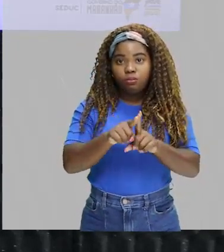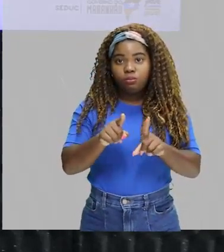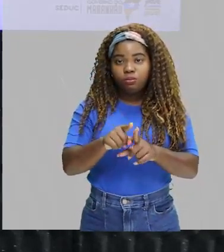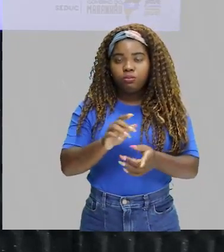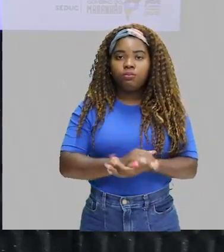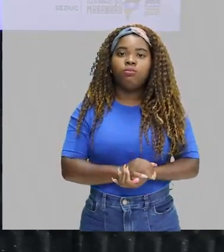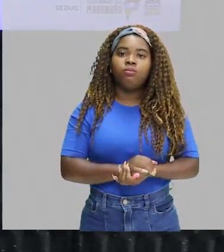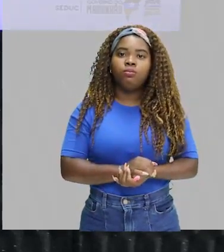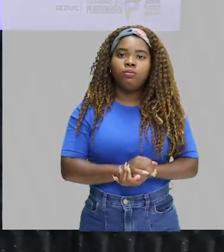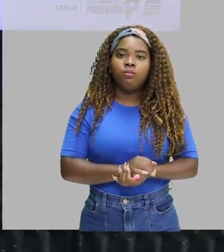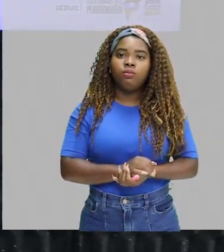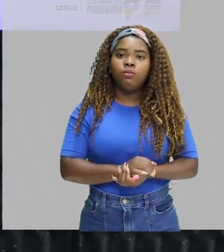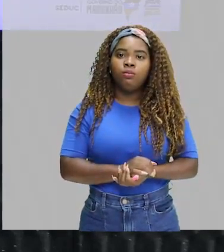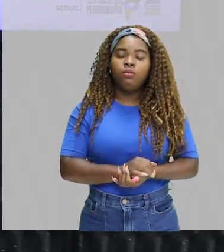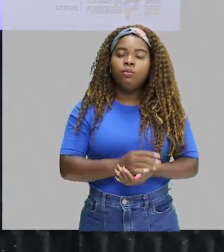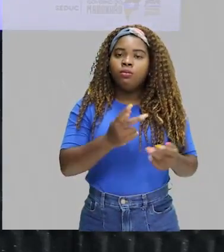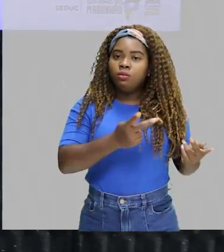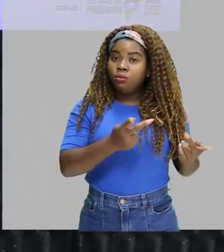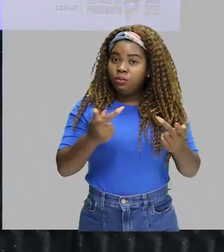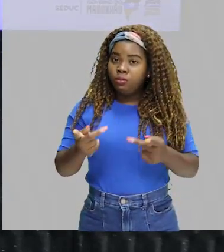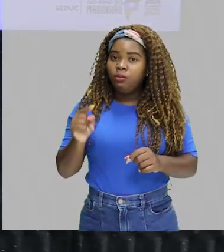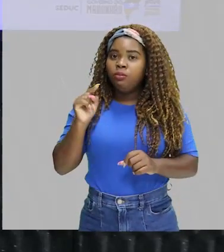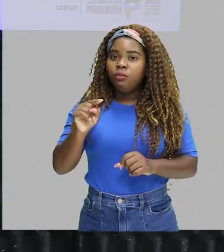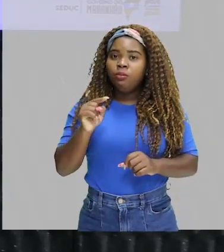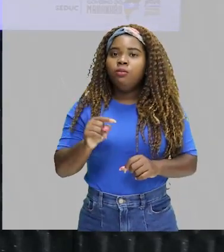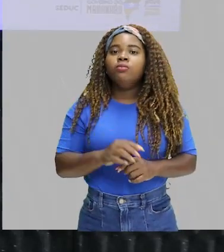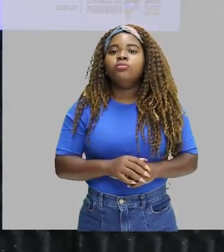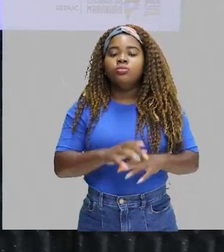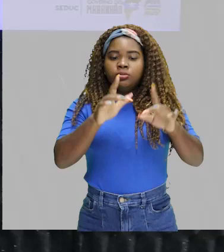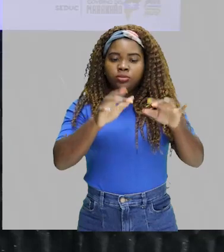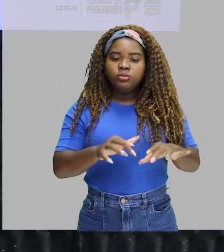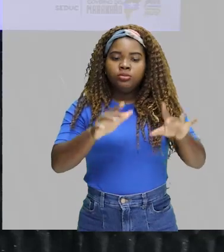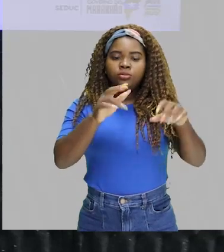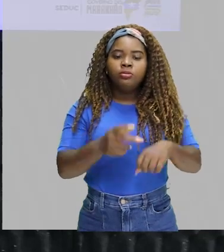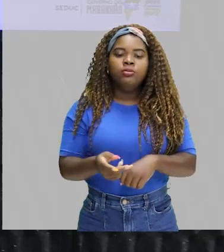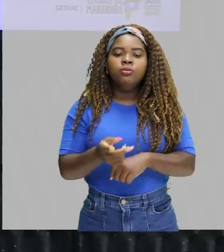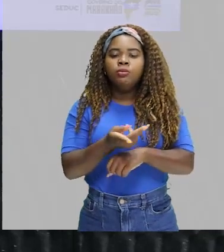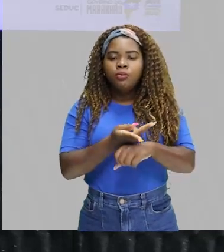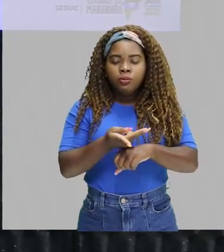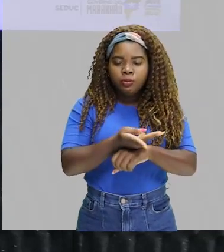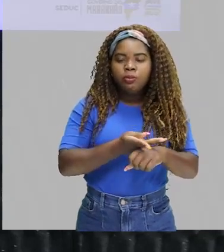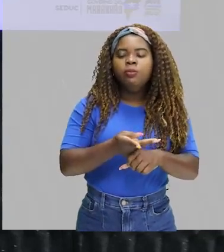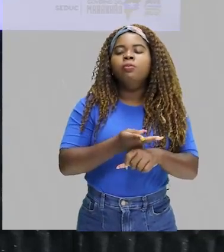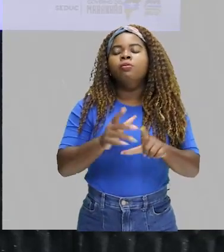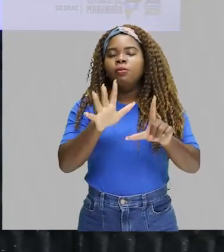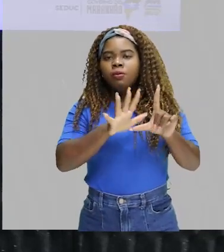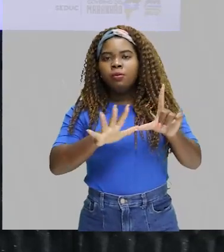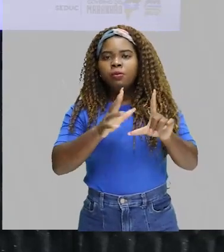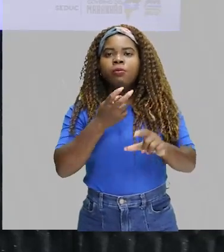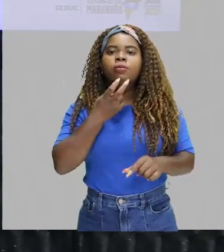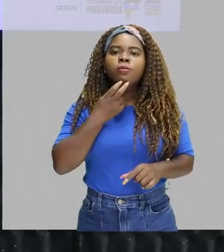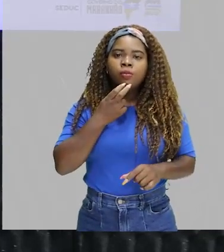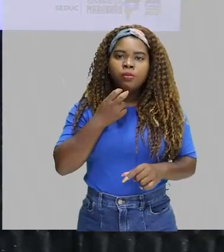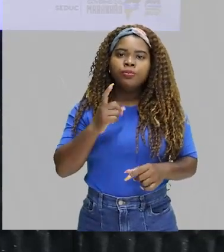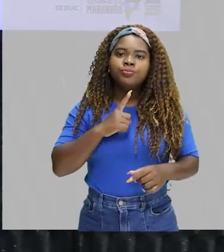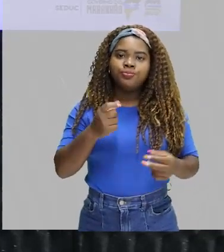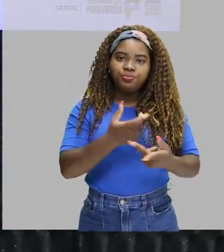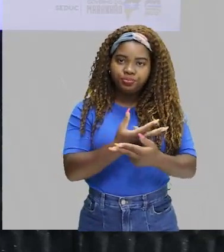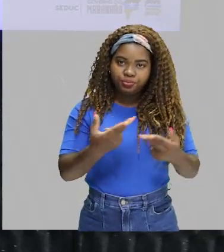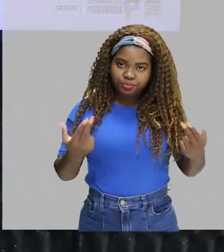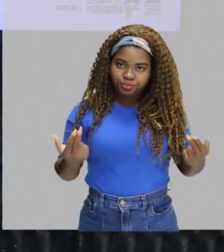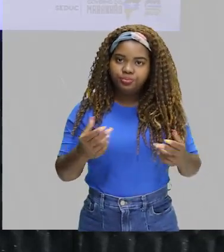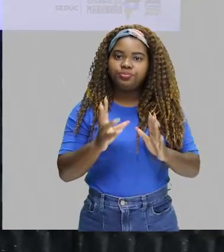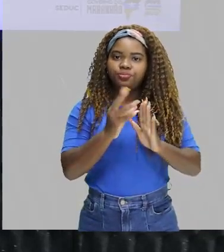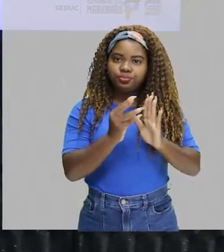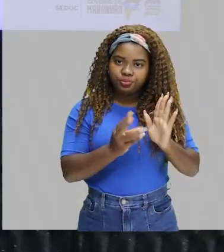ó, aí até a plataforma também pegar uma teoria que nós já temos sobre vários assuntos. E nós vamos fazer agora